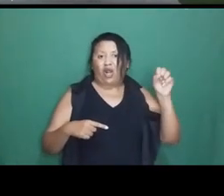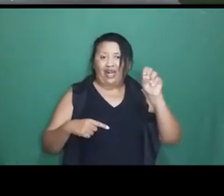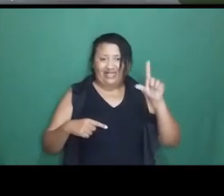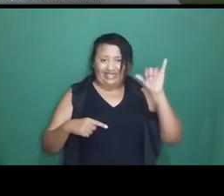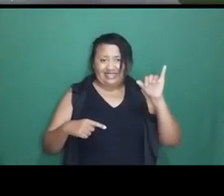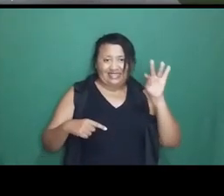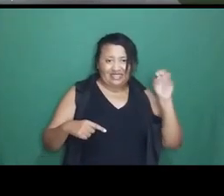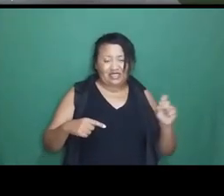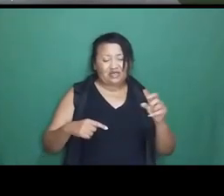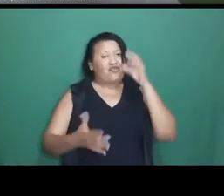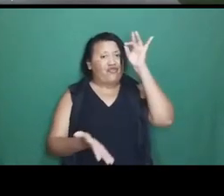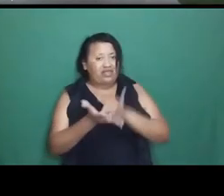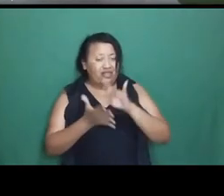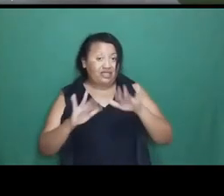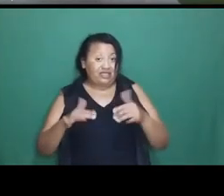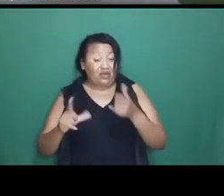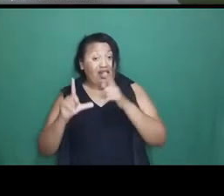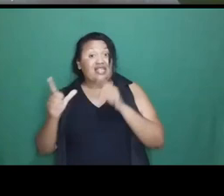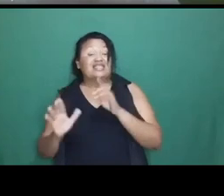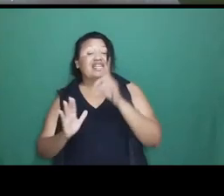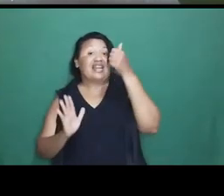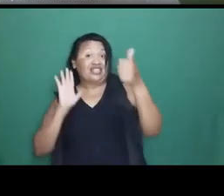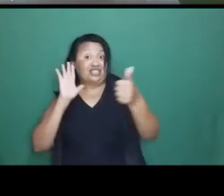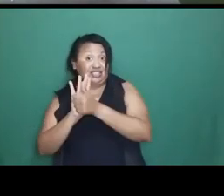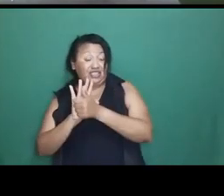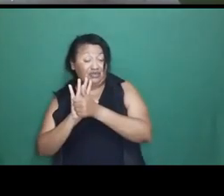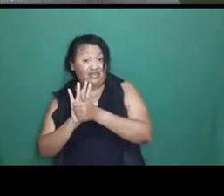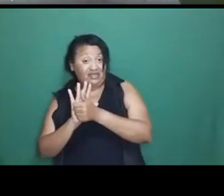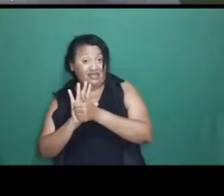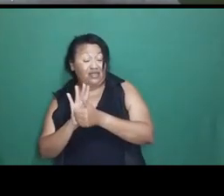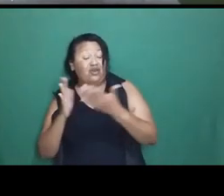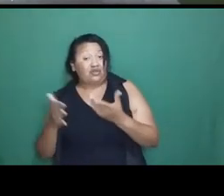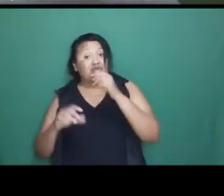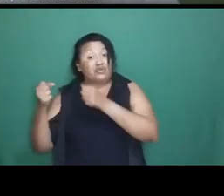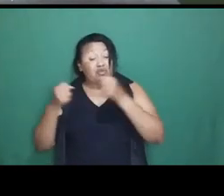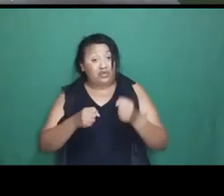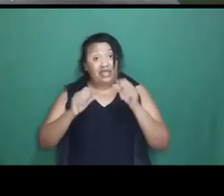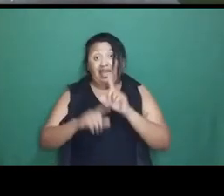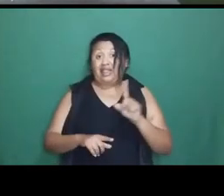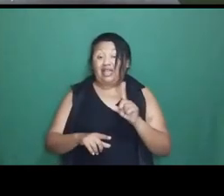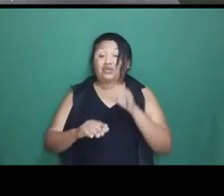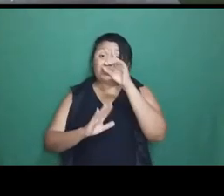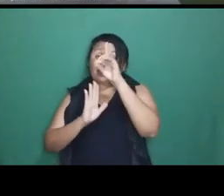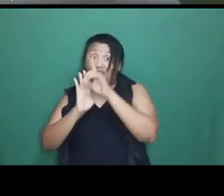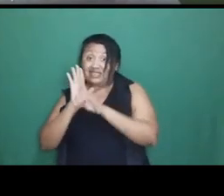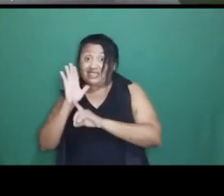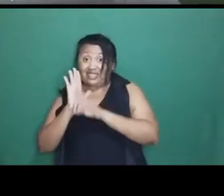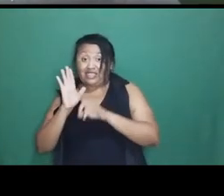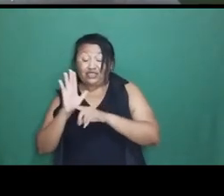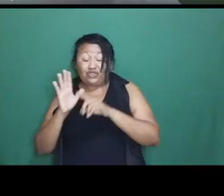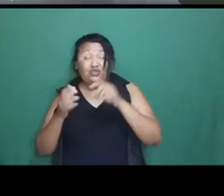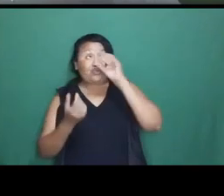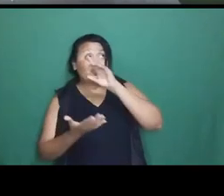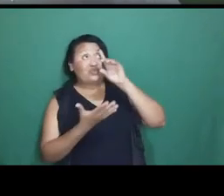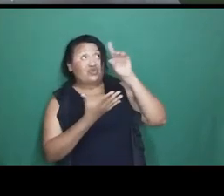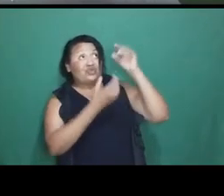contratualista legitimação do poder não mais fundado no direito divino dos Reis nem na tradição